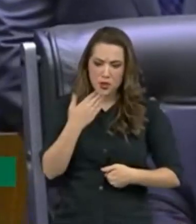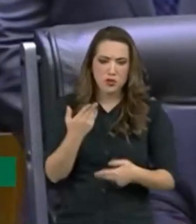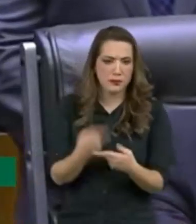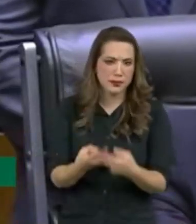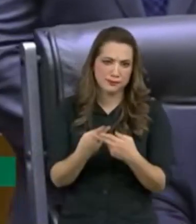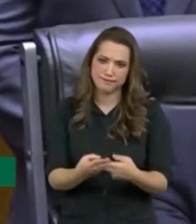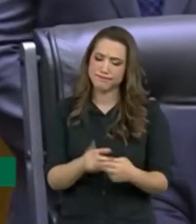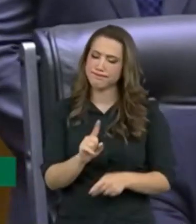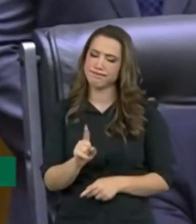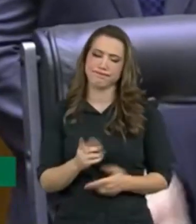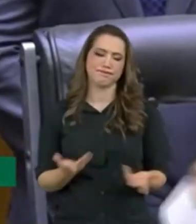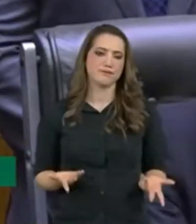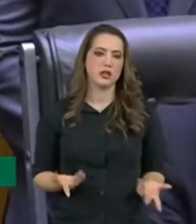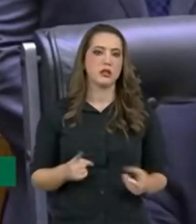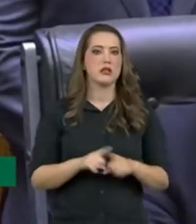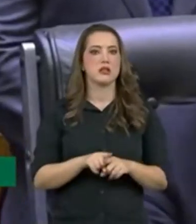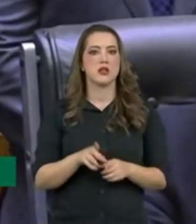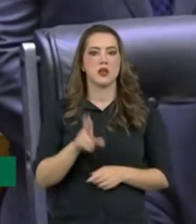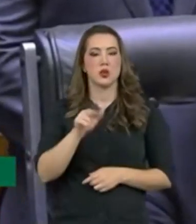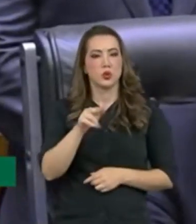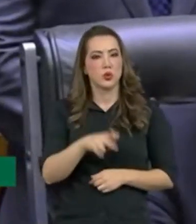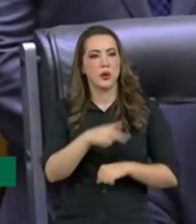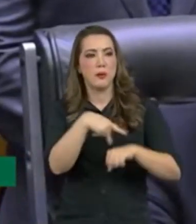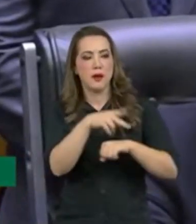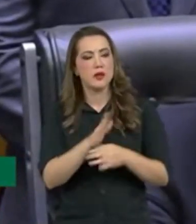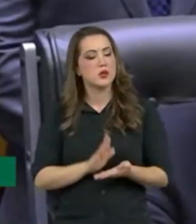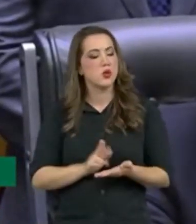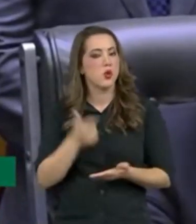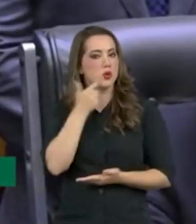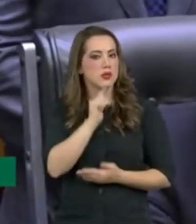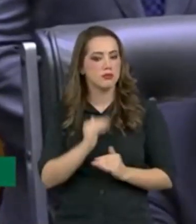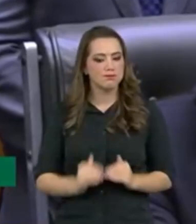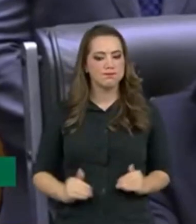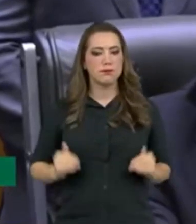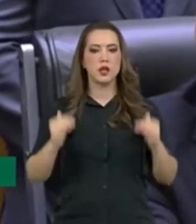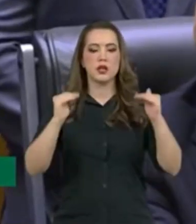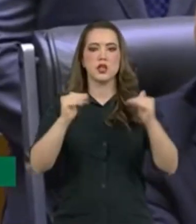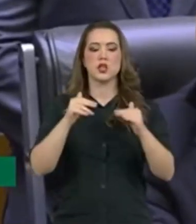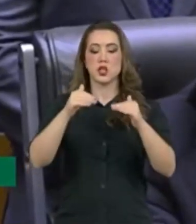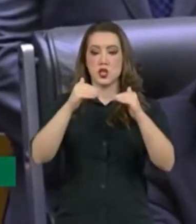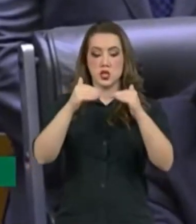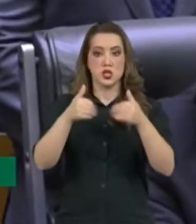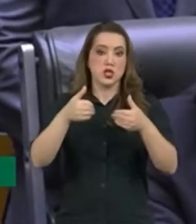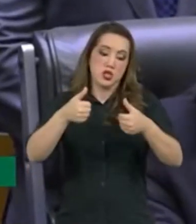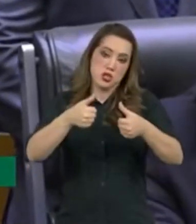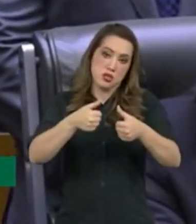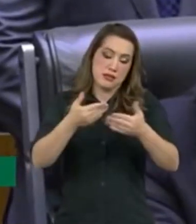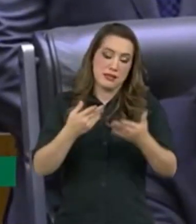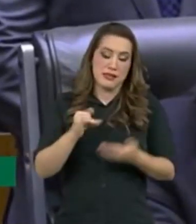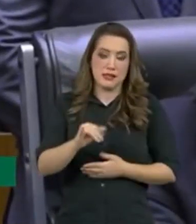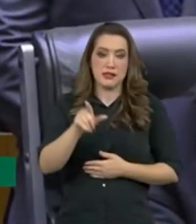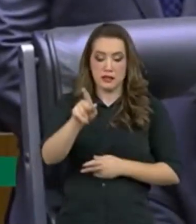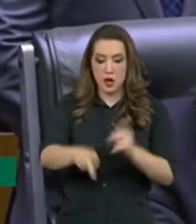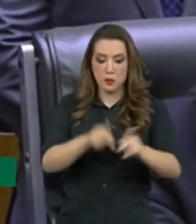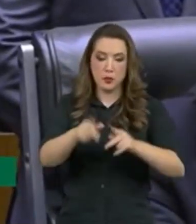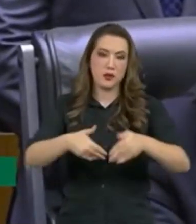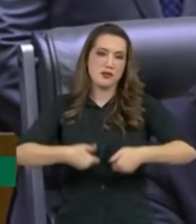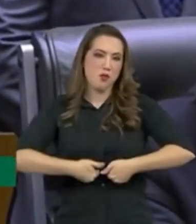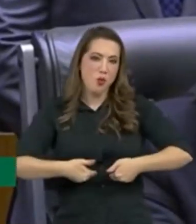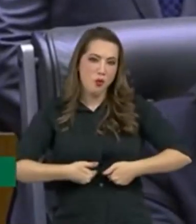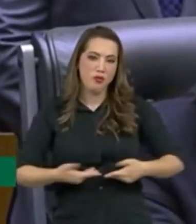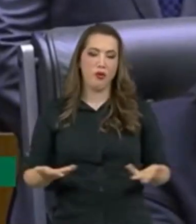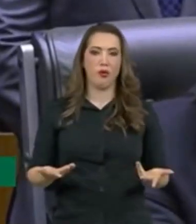Nenhuma nação se ergueu nem poderá se erguer sobre a miséria do seu povo. Os direitos e interesses